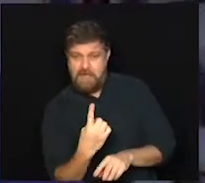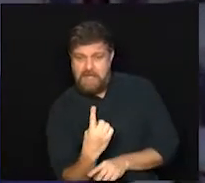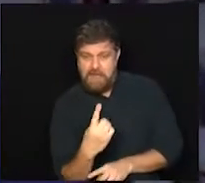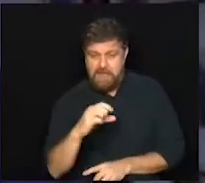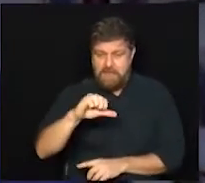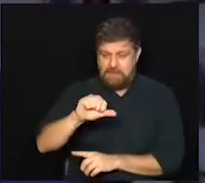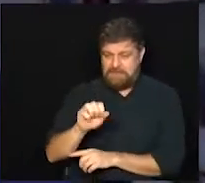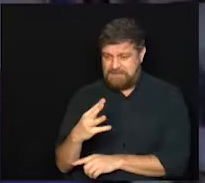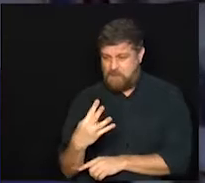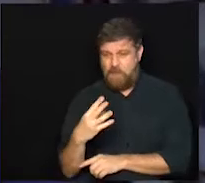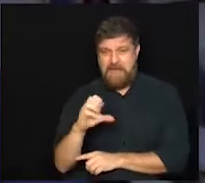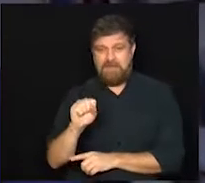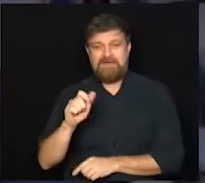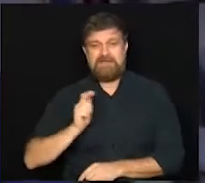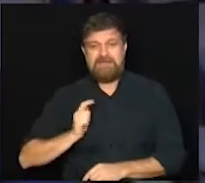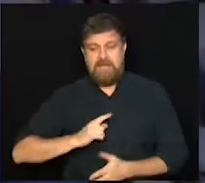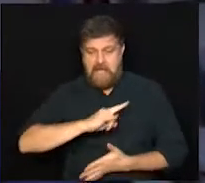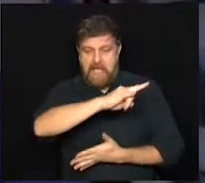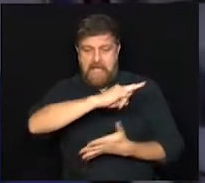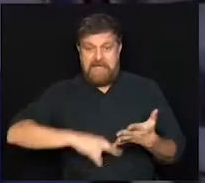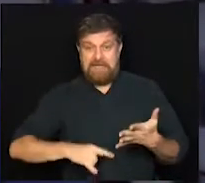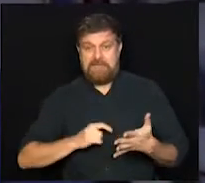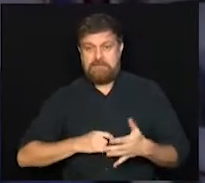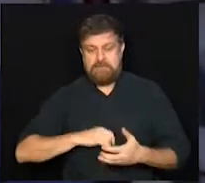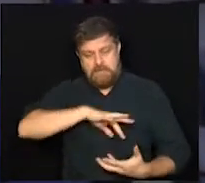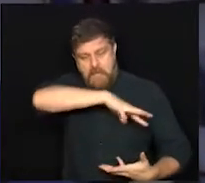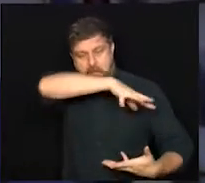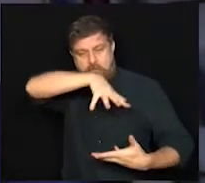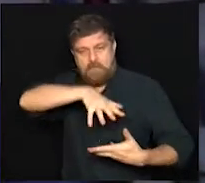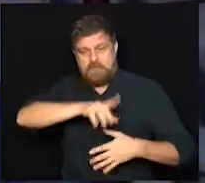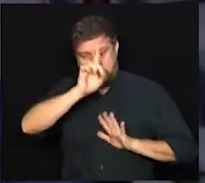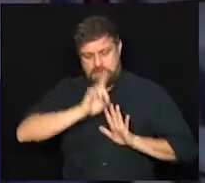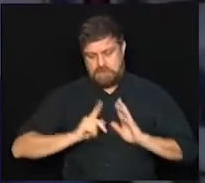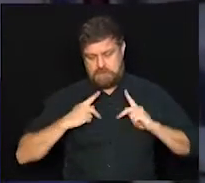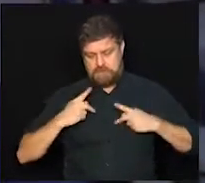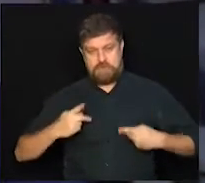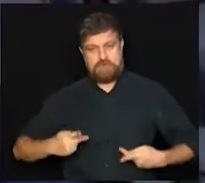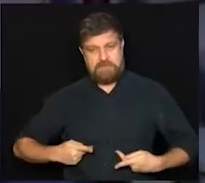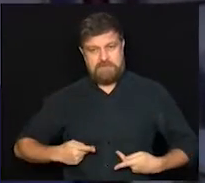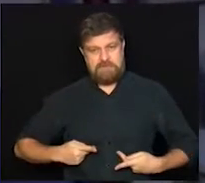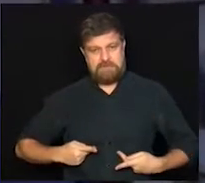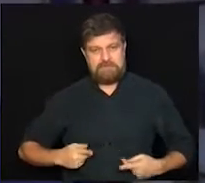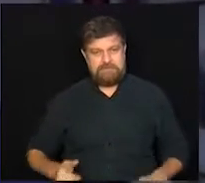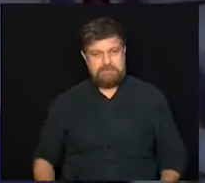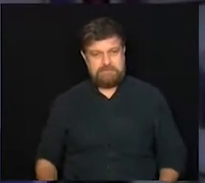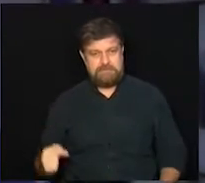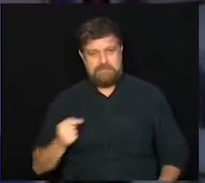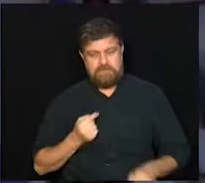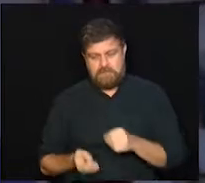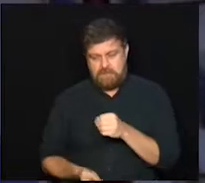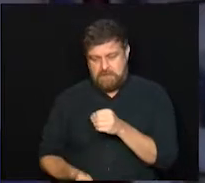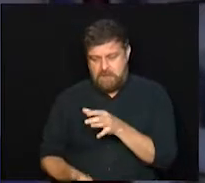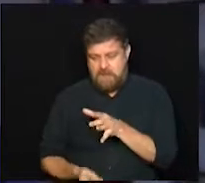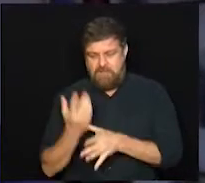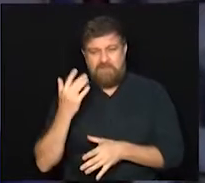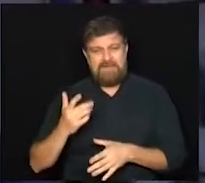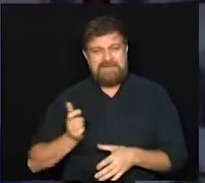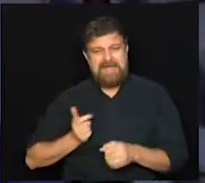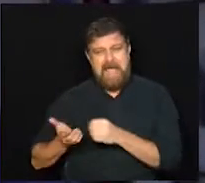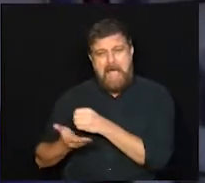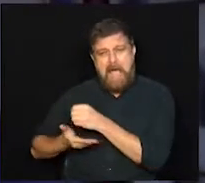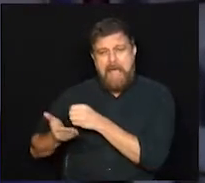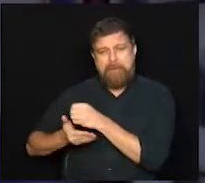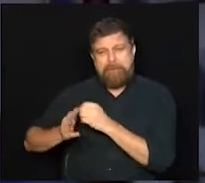a construção da Declaração Universal dos Direitos Humanos, a DUT, né, que funda todos os seus